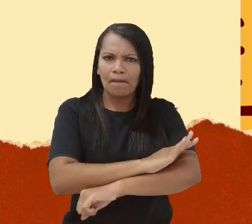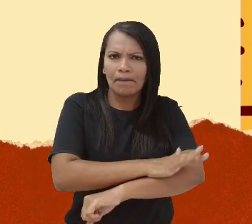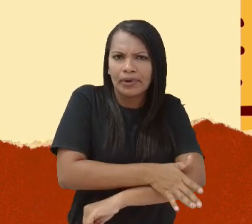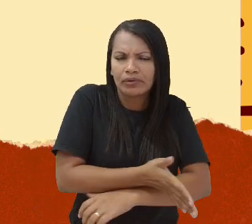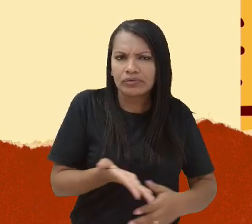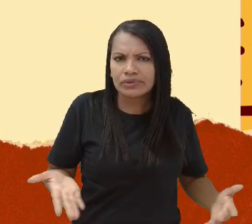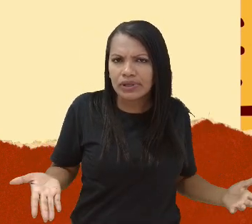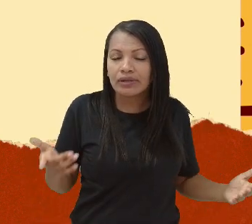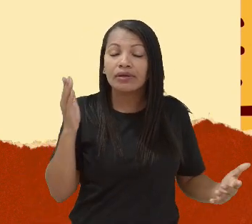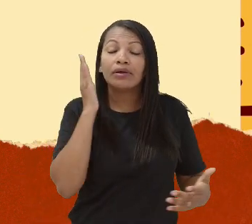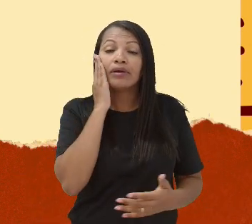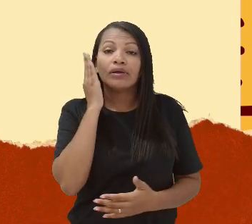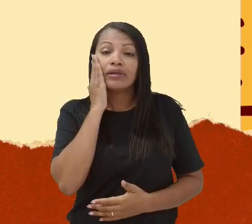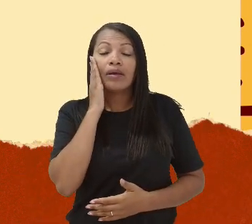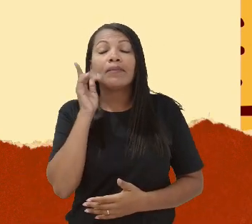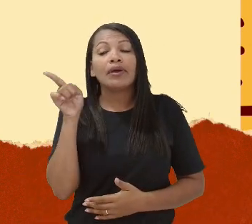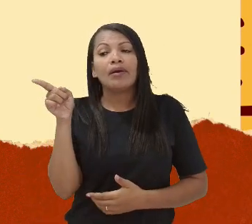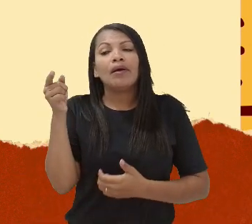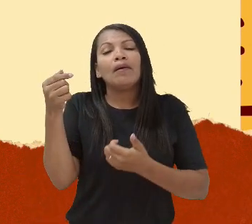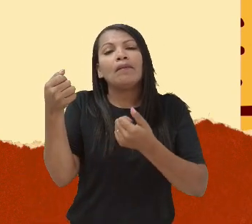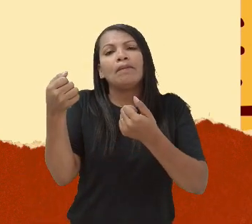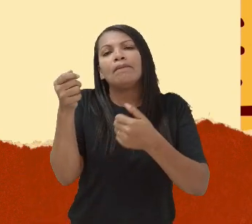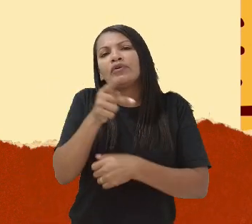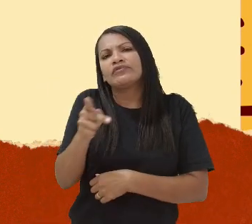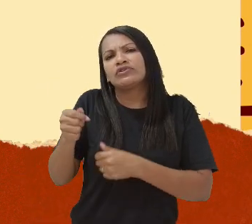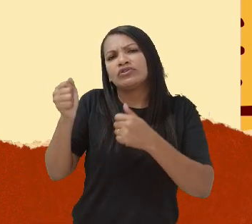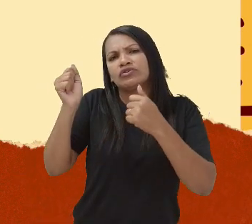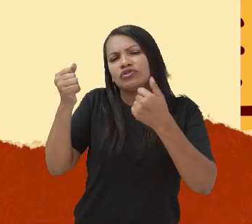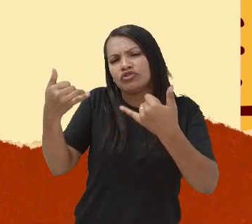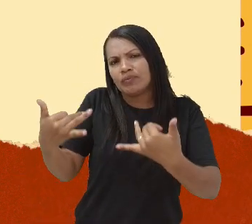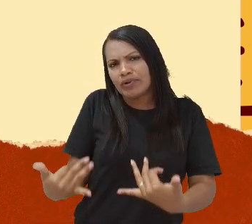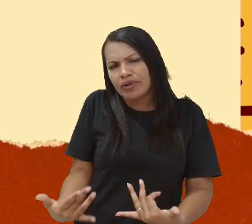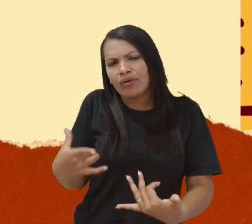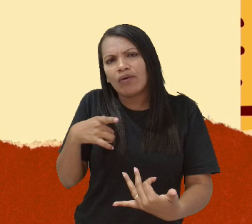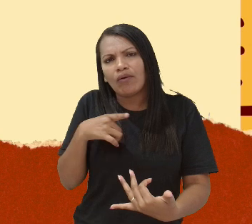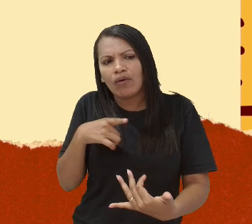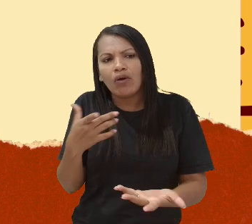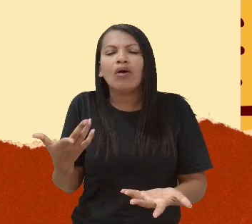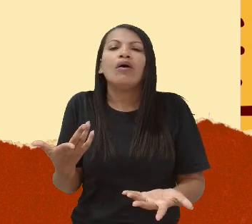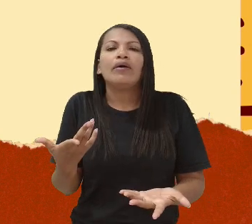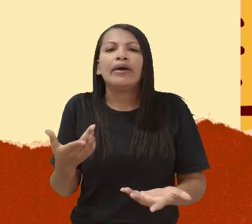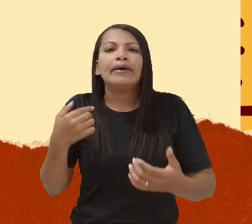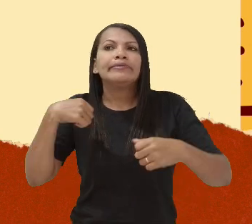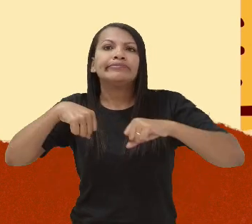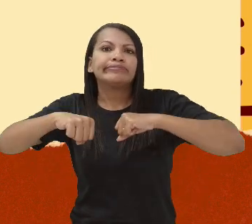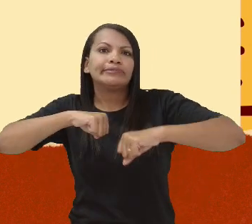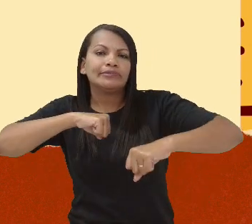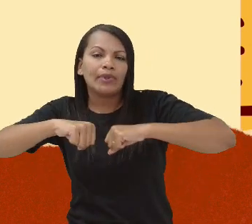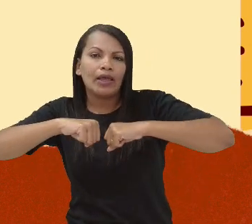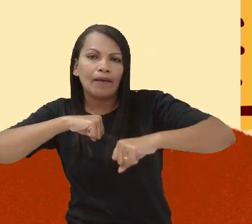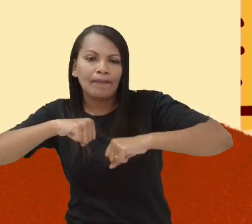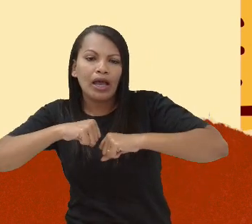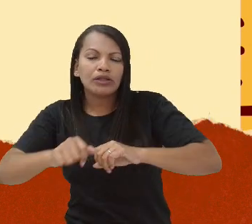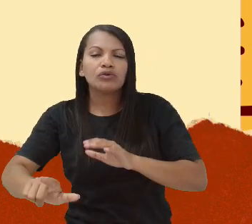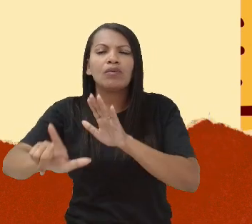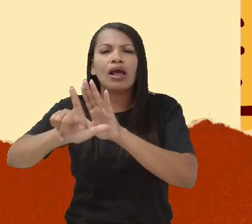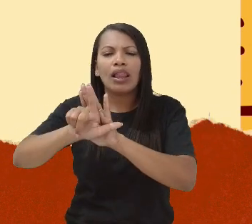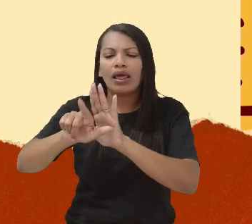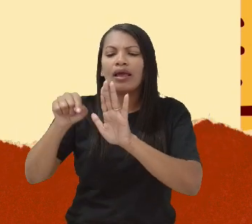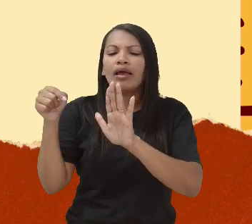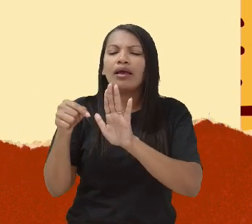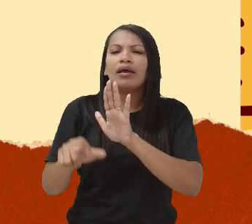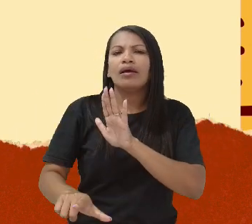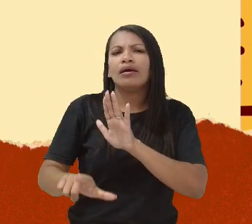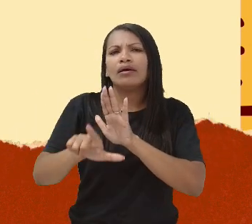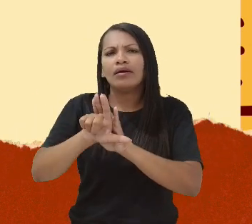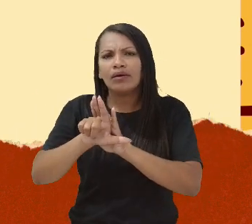trouxe, trazer essa pesquisa sobre as leis brasileiras que buscam igualdade racial, realizar um debate sobre elas. Uma lei bem conhecida é a